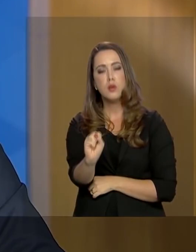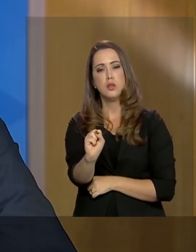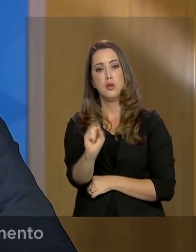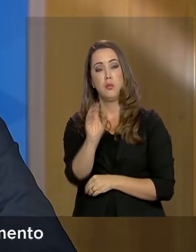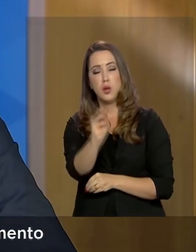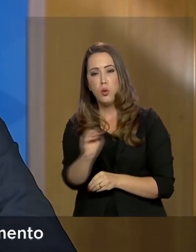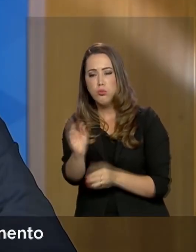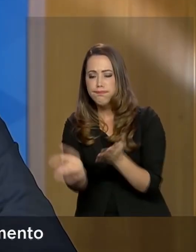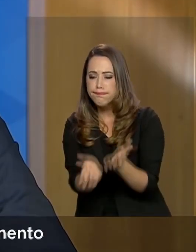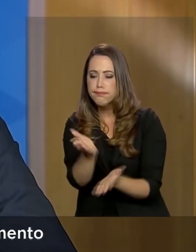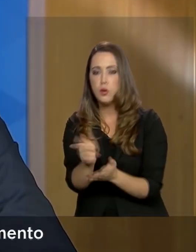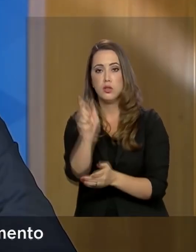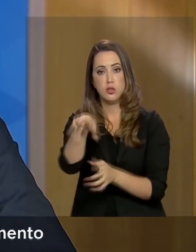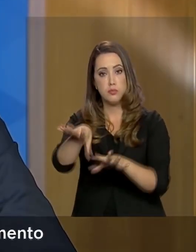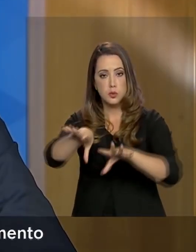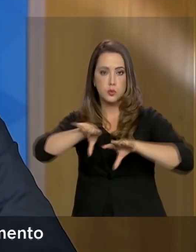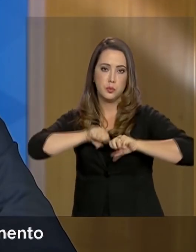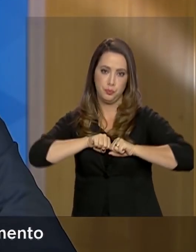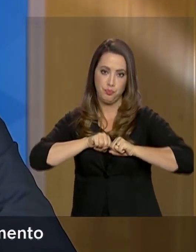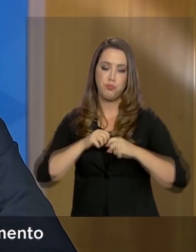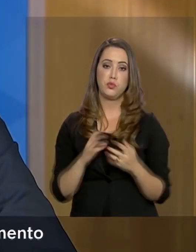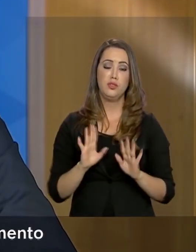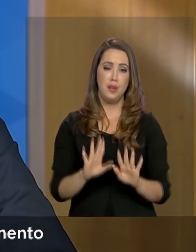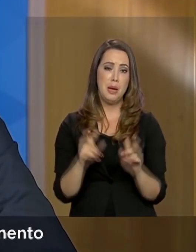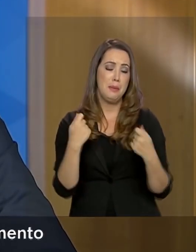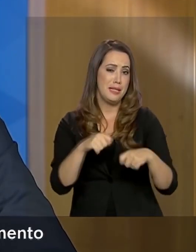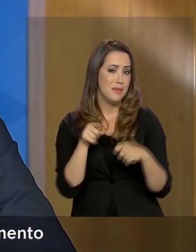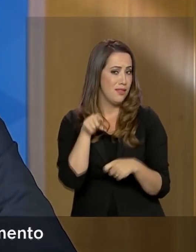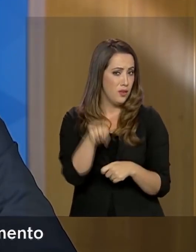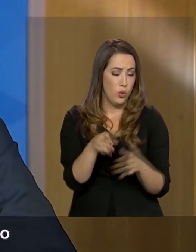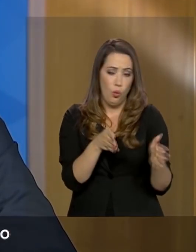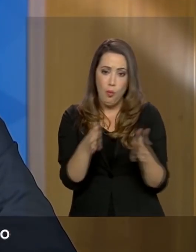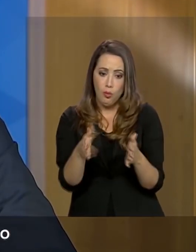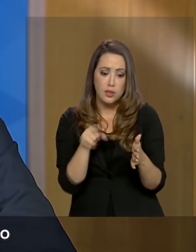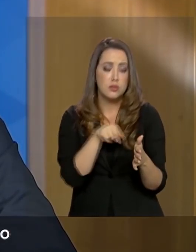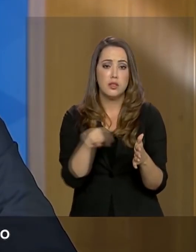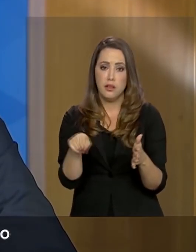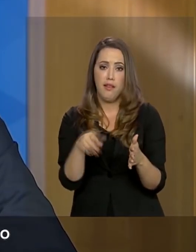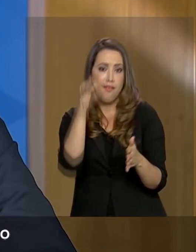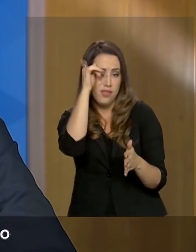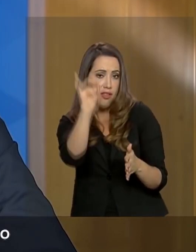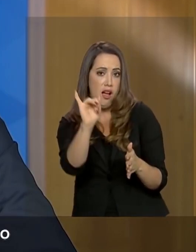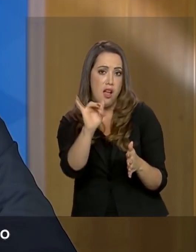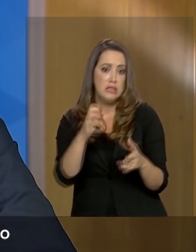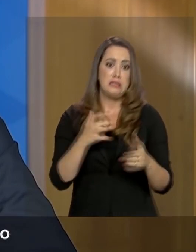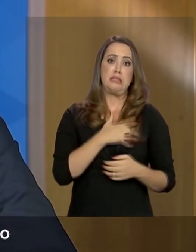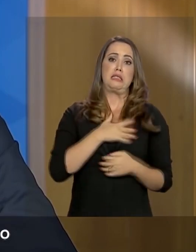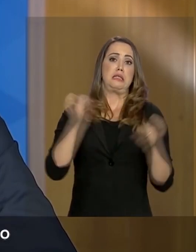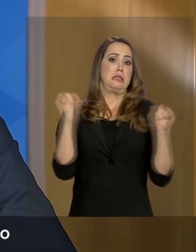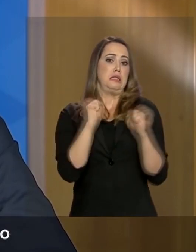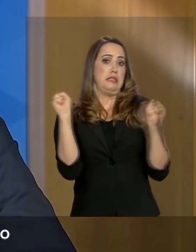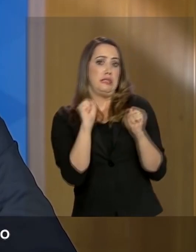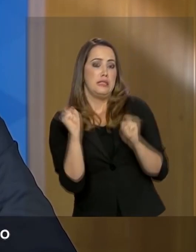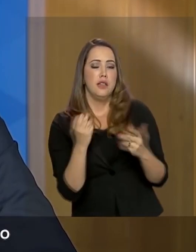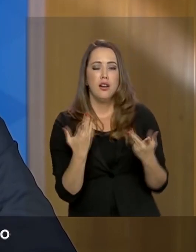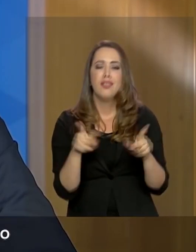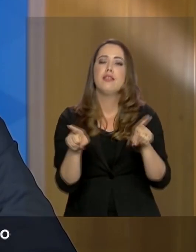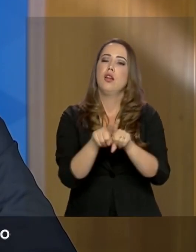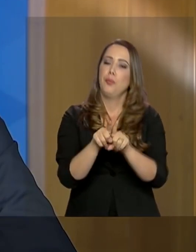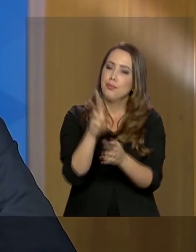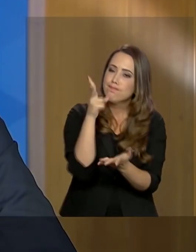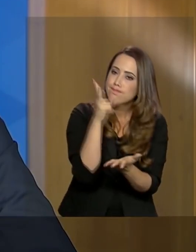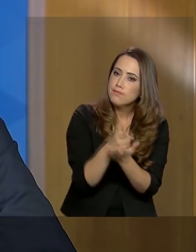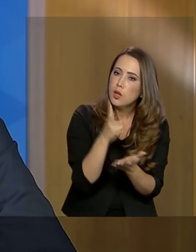da CPI. O que é essa CPI que eles querem fazer? Você já entende o motivo. É uma disputa pelo poder. Não é visando o bem do povo, não é para fazer